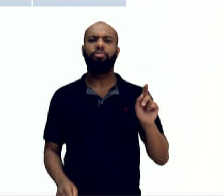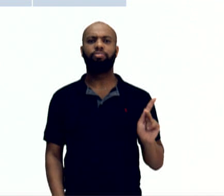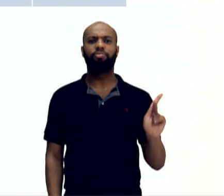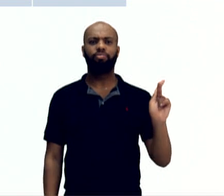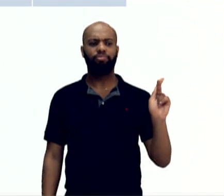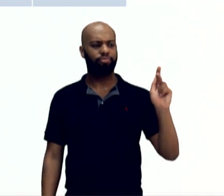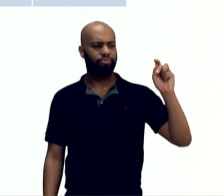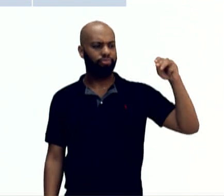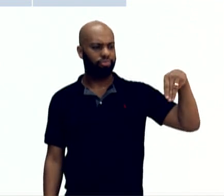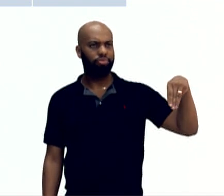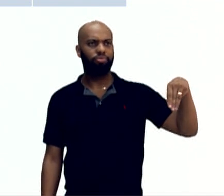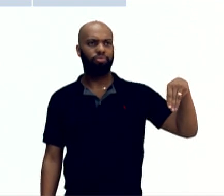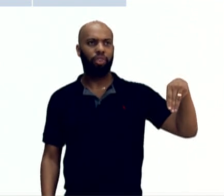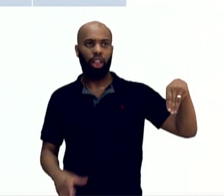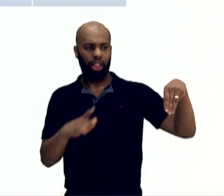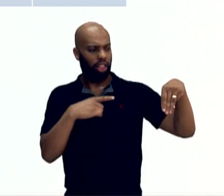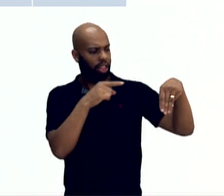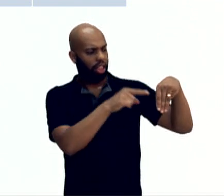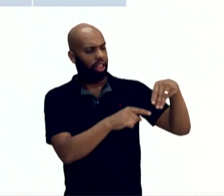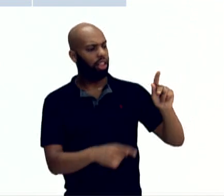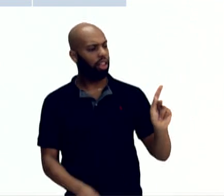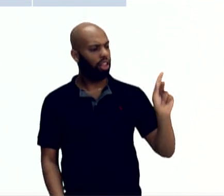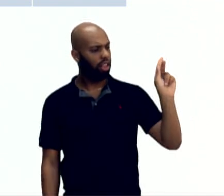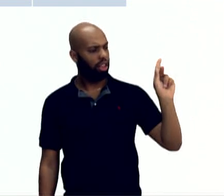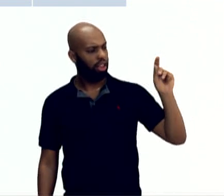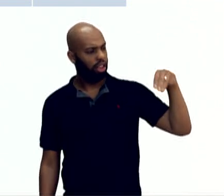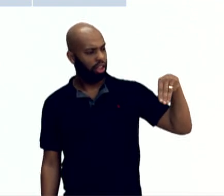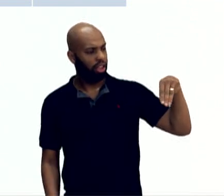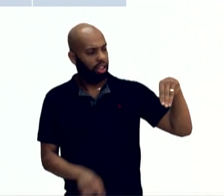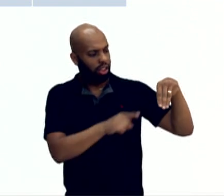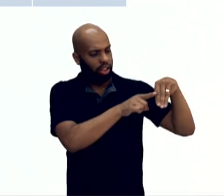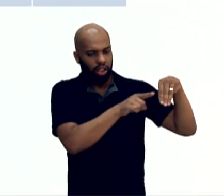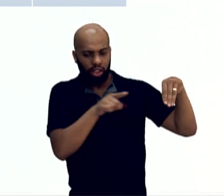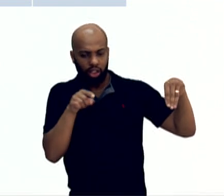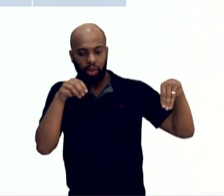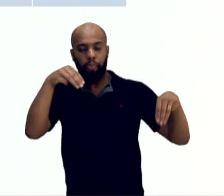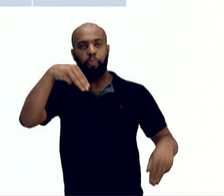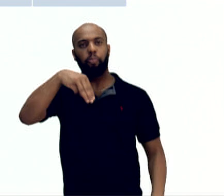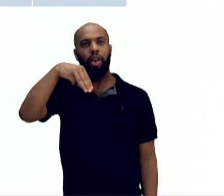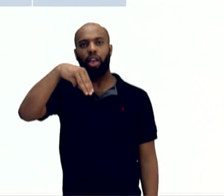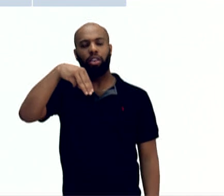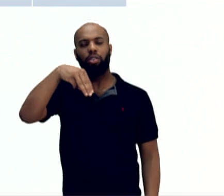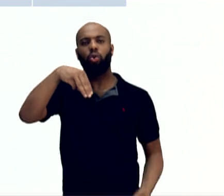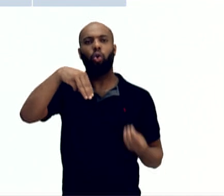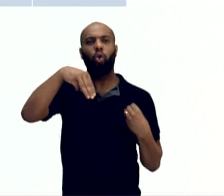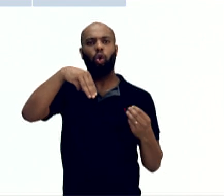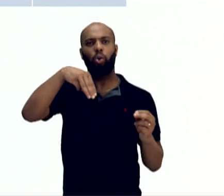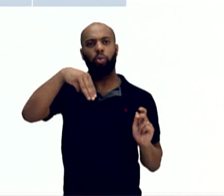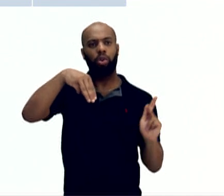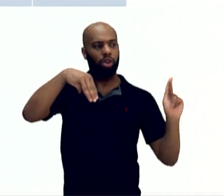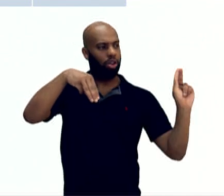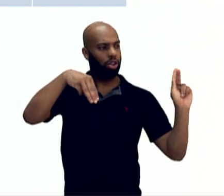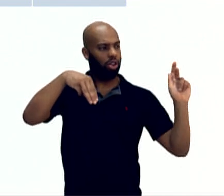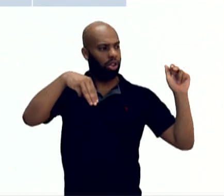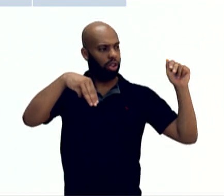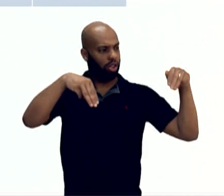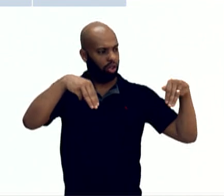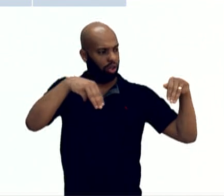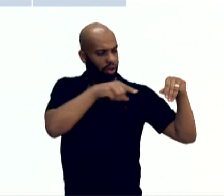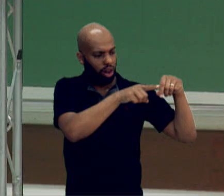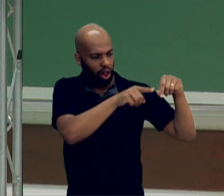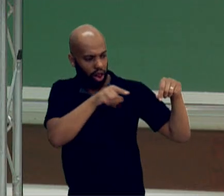Bom, eu estou aqui com 1 quilômetro. Eu quero chegar lá no metro. Então, 1 quilômetro equivale a